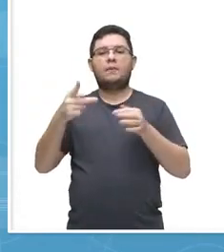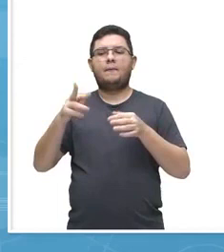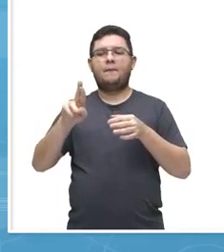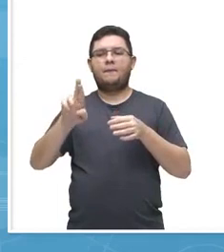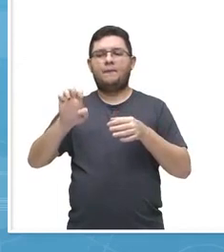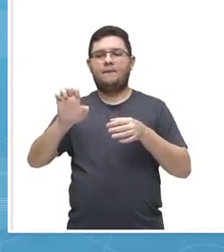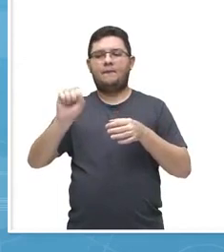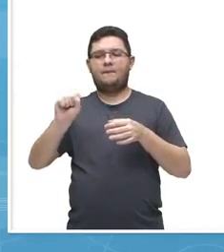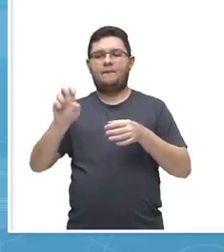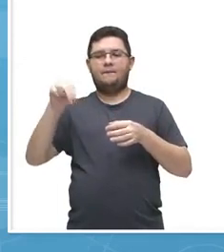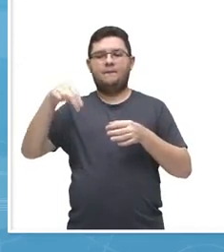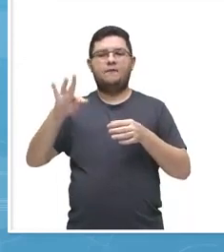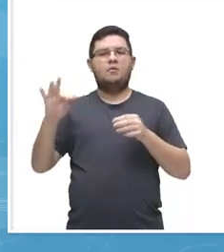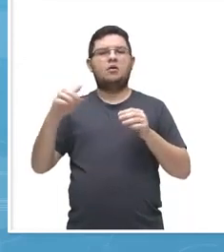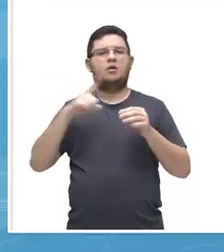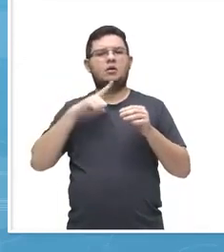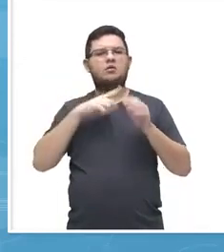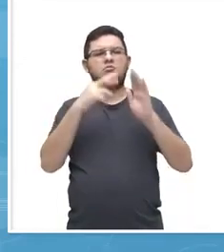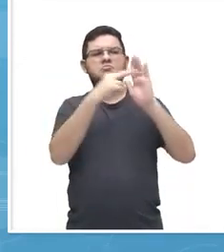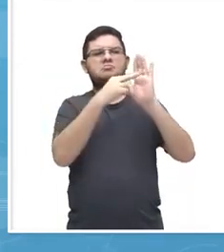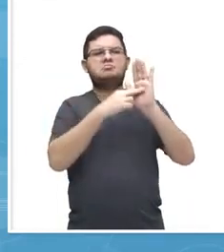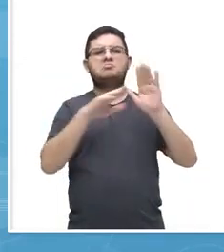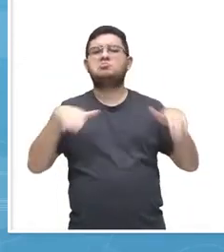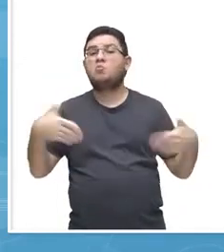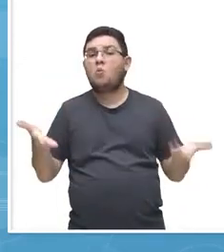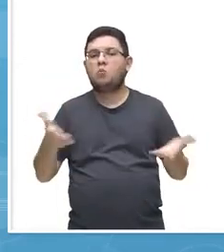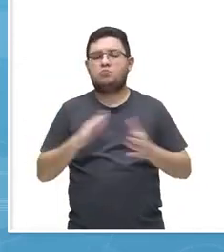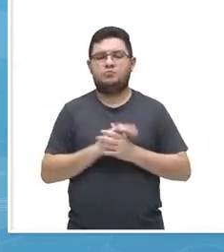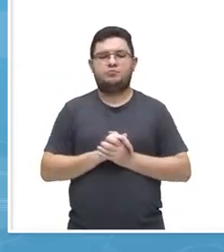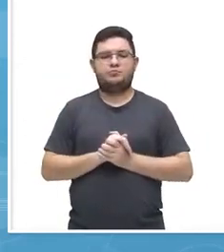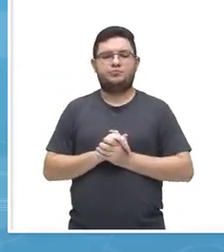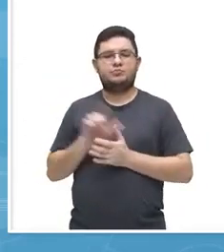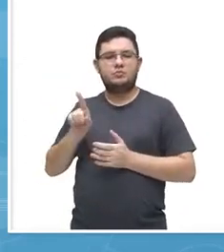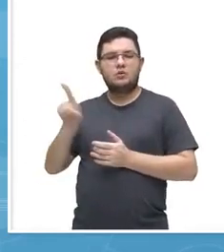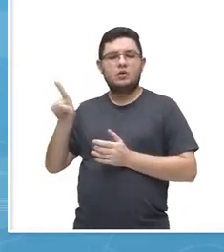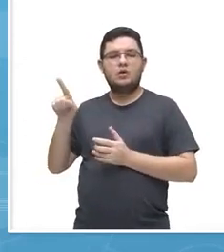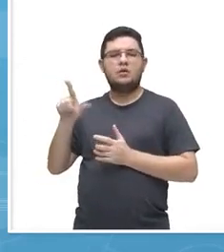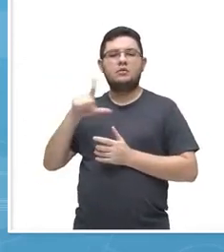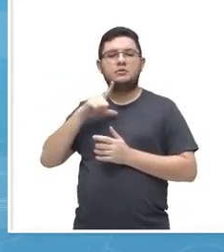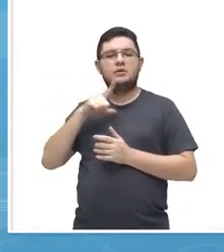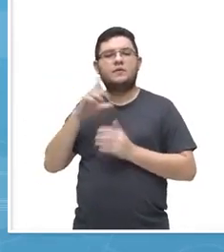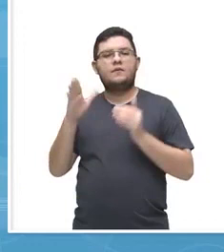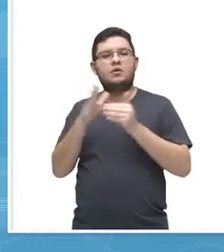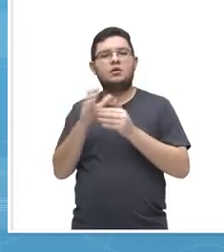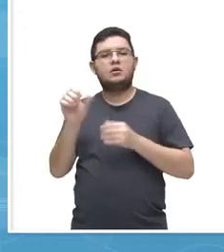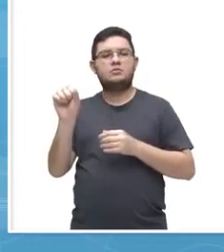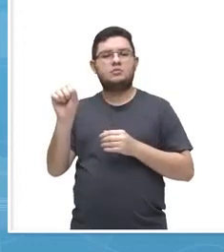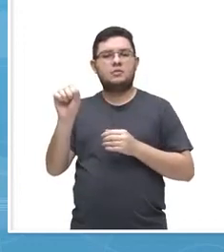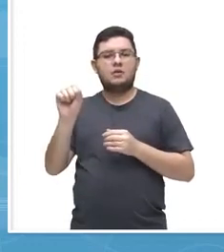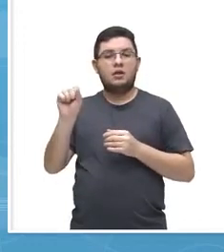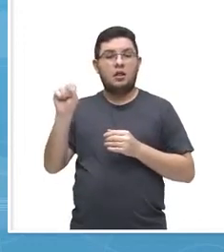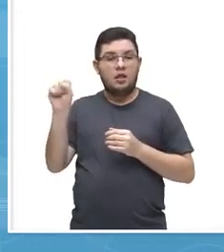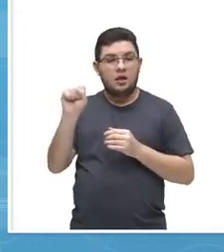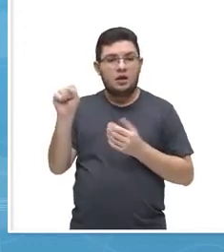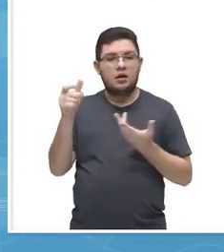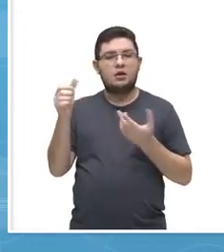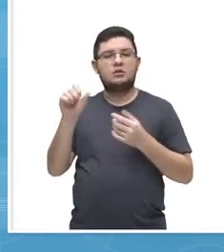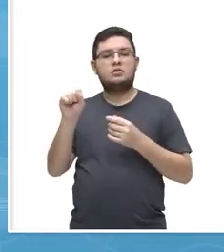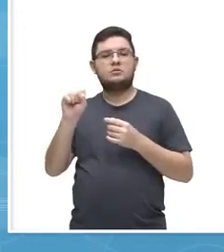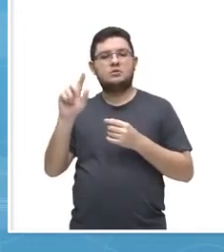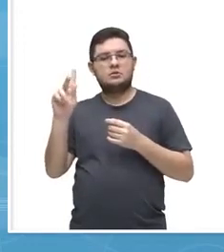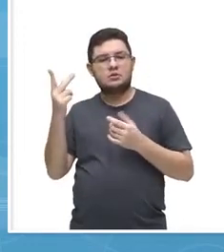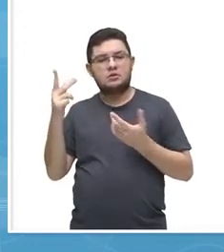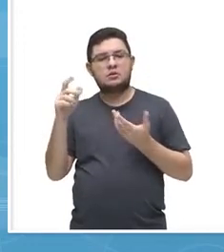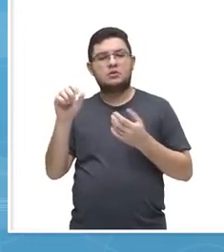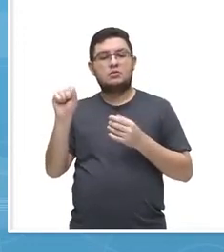do singular, quais são as regras que eu tenho? Aqui estão, ó. Termina em S, IES e o S,